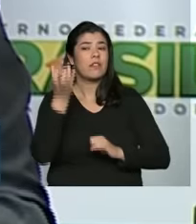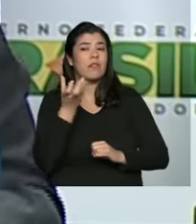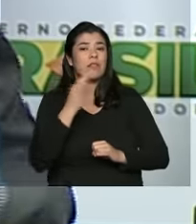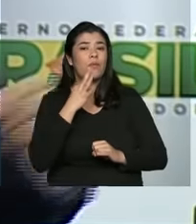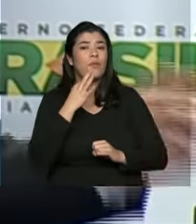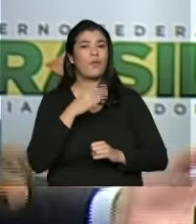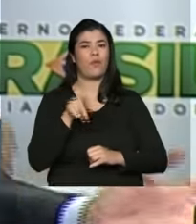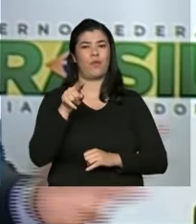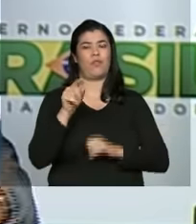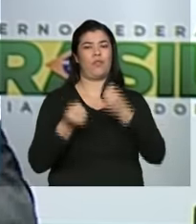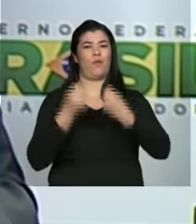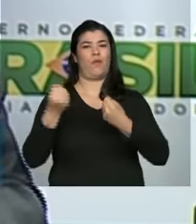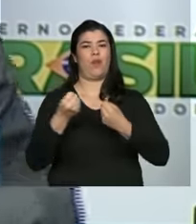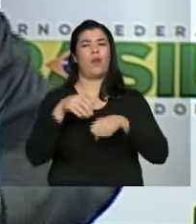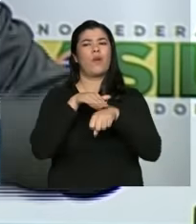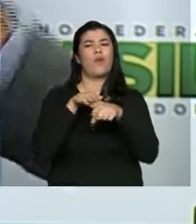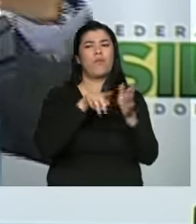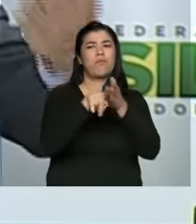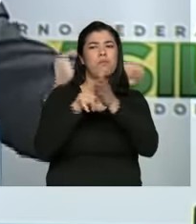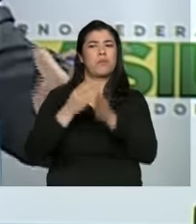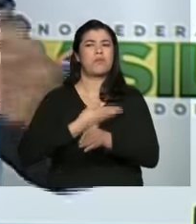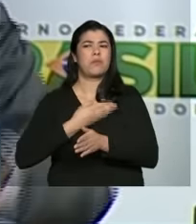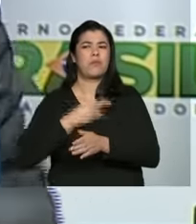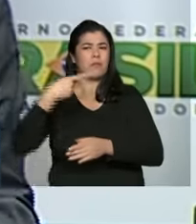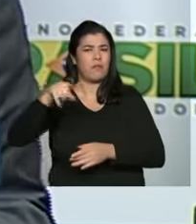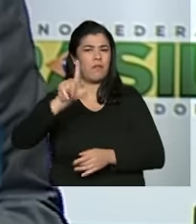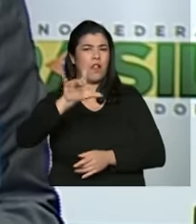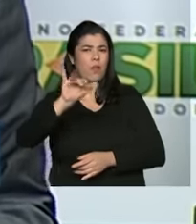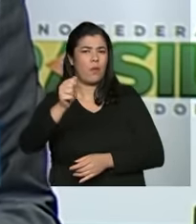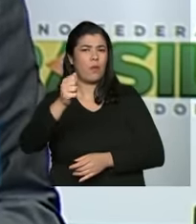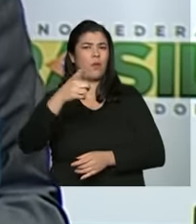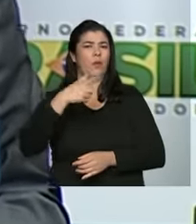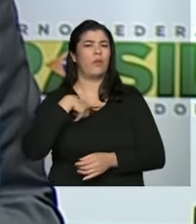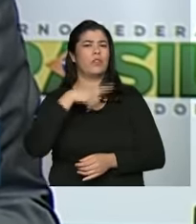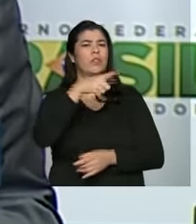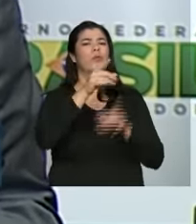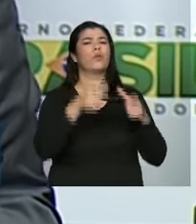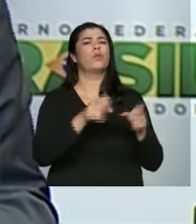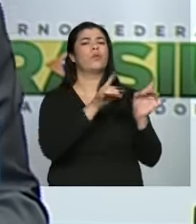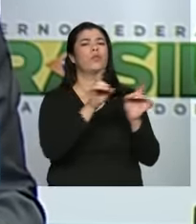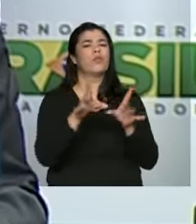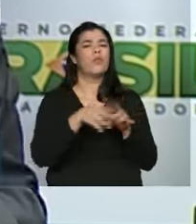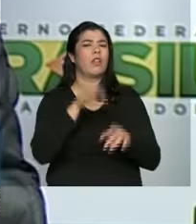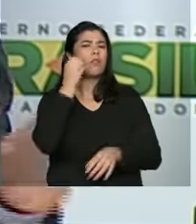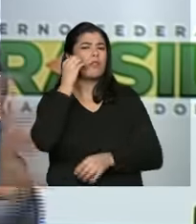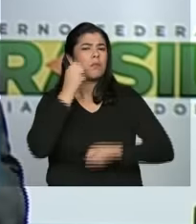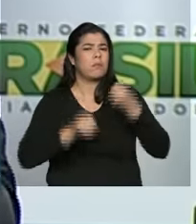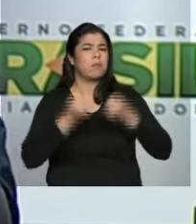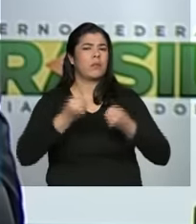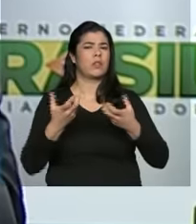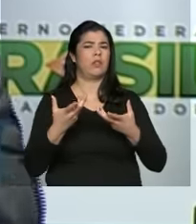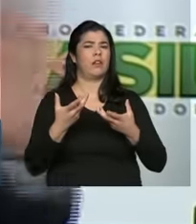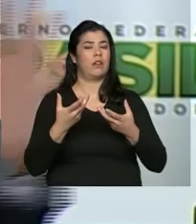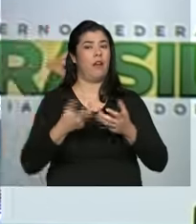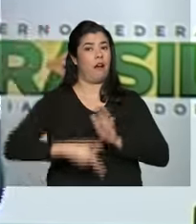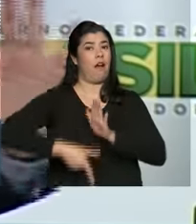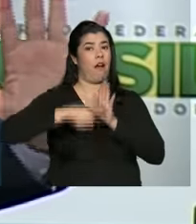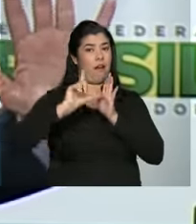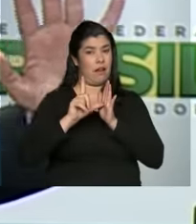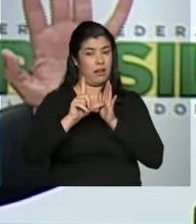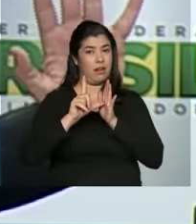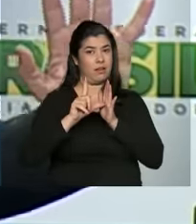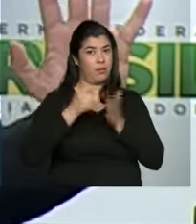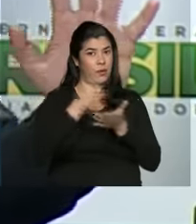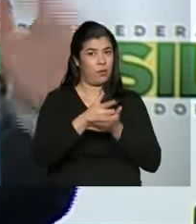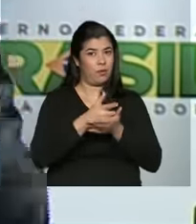faz uma pesquisa conversa com os outros vai na loja vai na na na revendedora faz o test drive enfim você tem você consegue